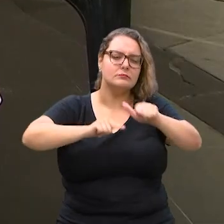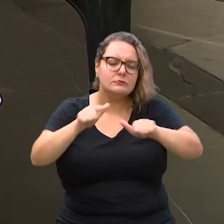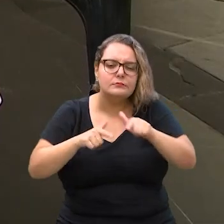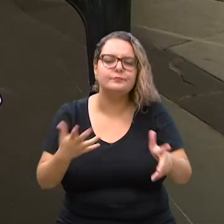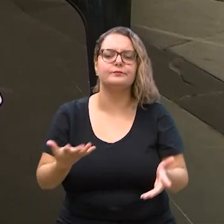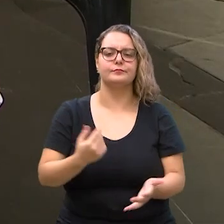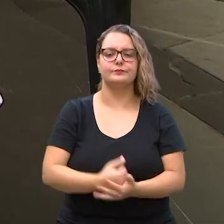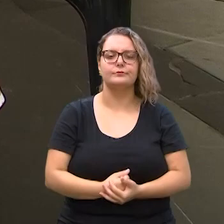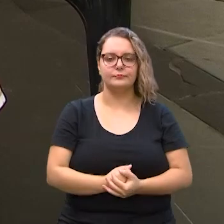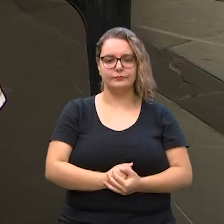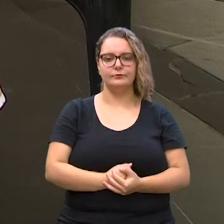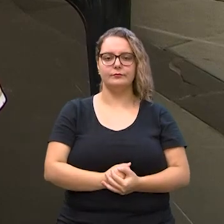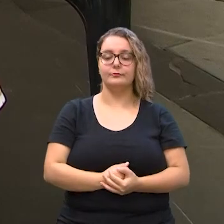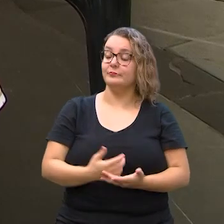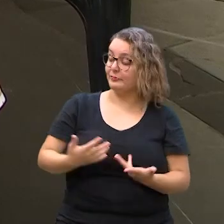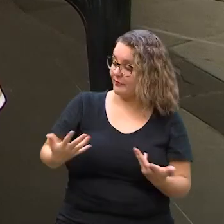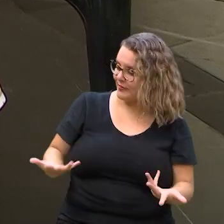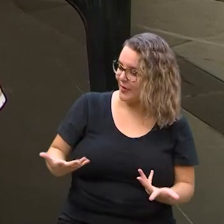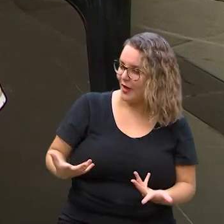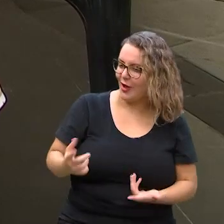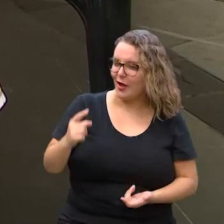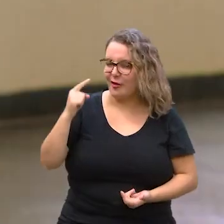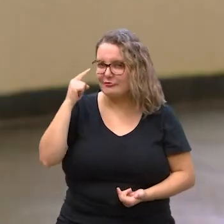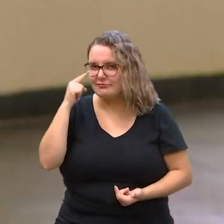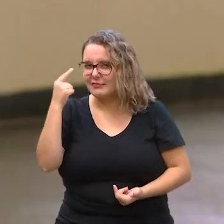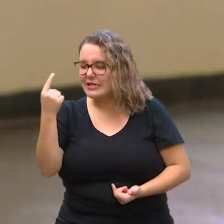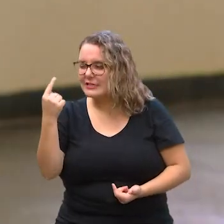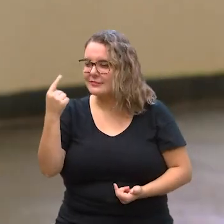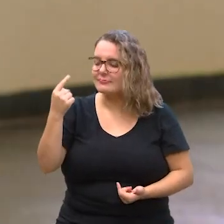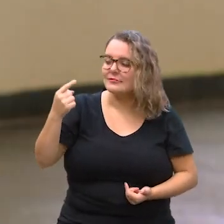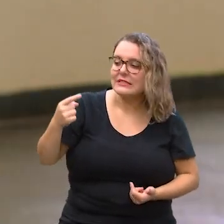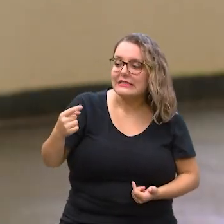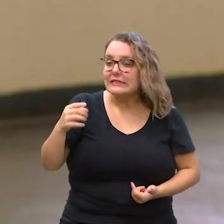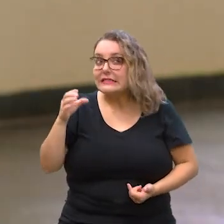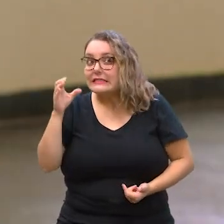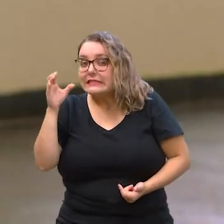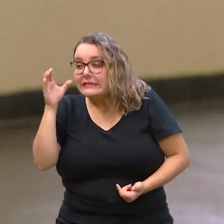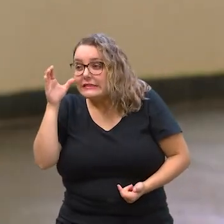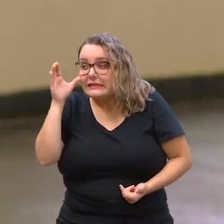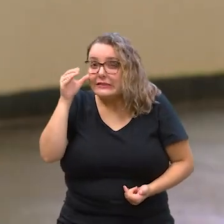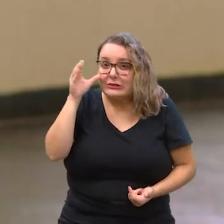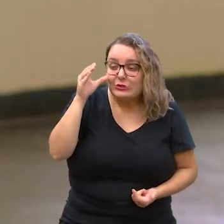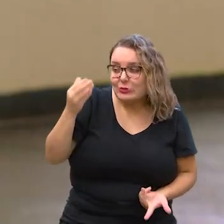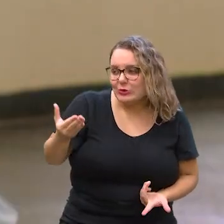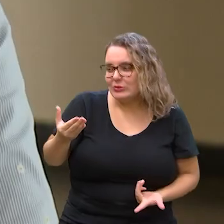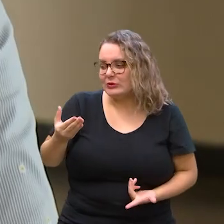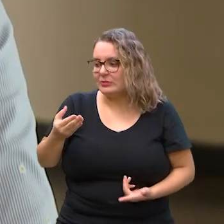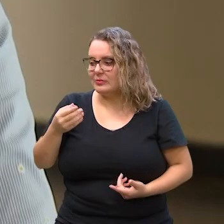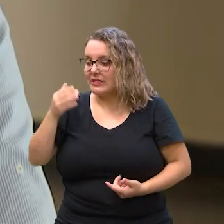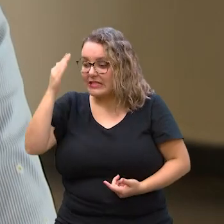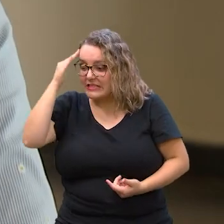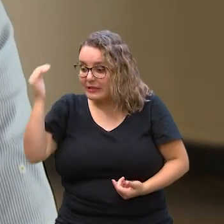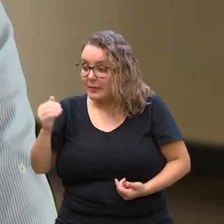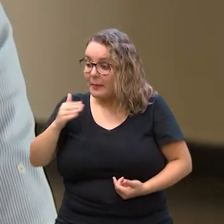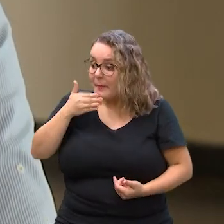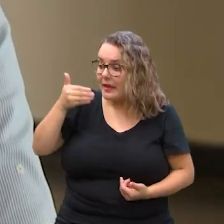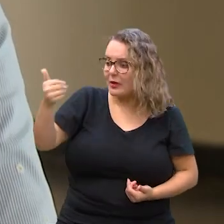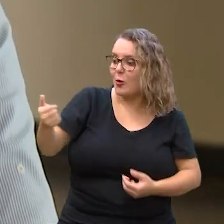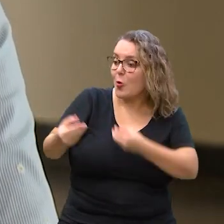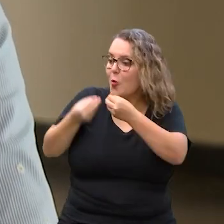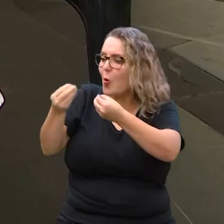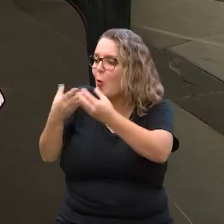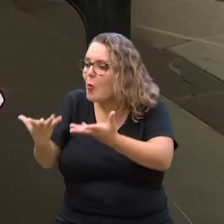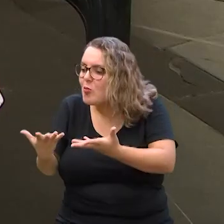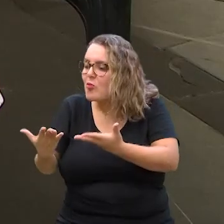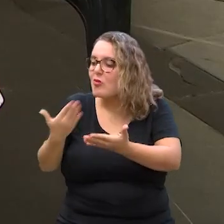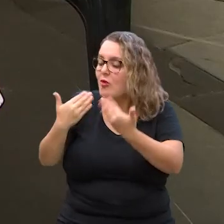com o futebol. Eu imagino a curiosidade, né, do povo, de quem está em casa, para falar do seu trabalho, como é que você conversa com o atleta, tá?